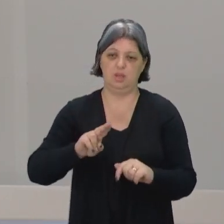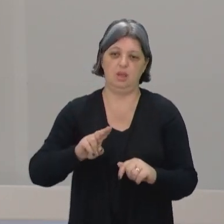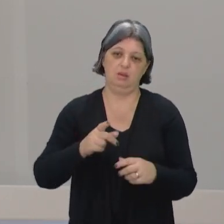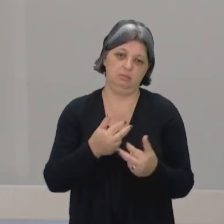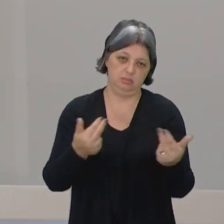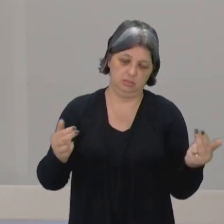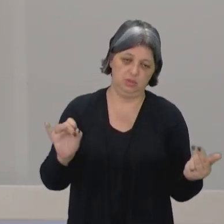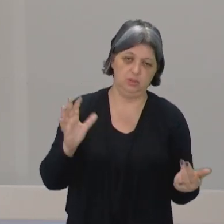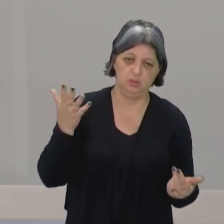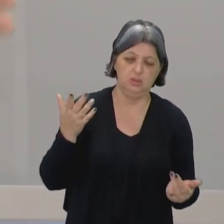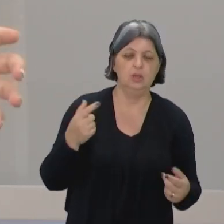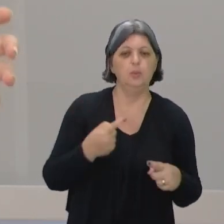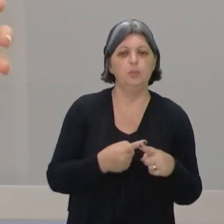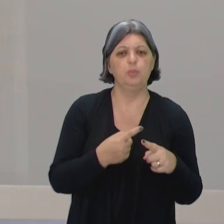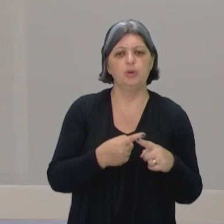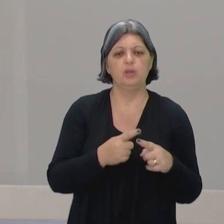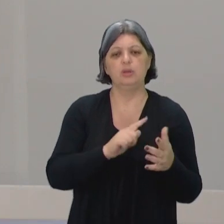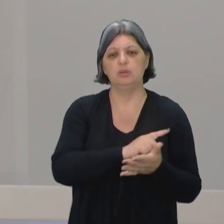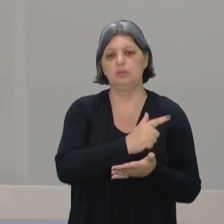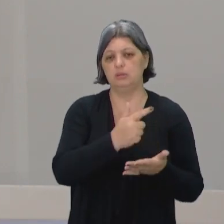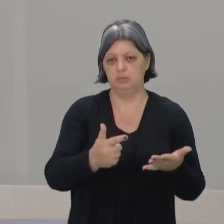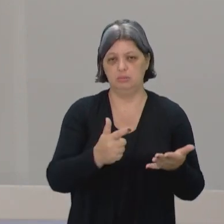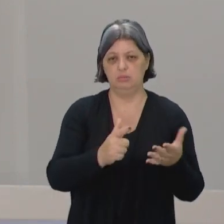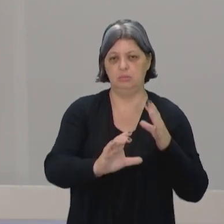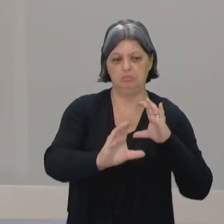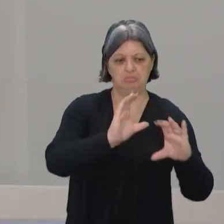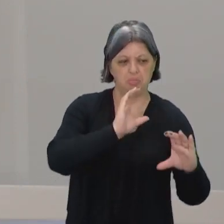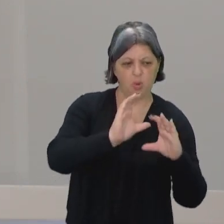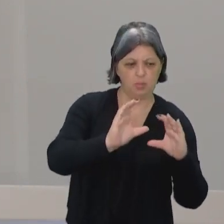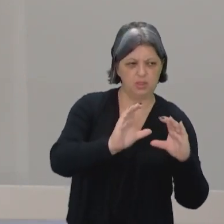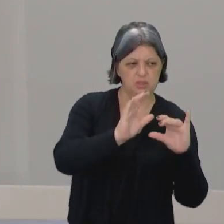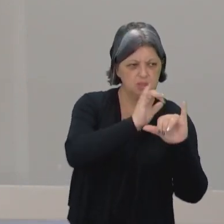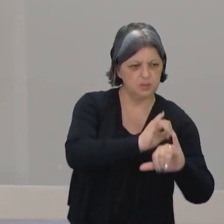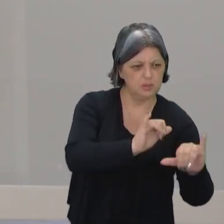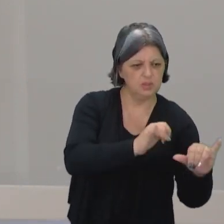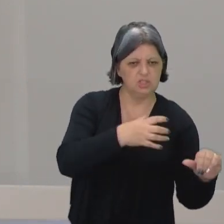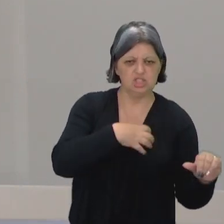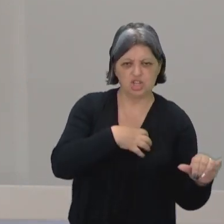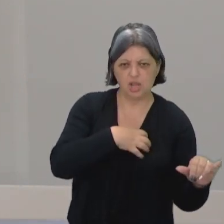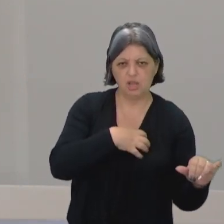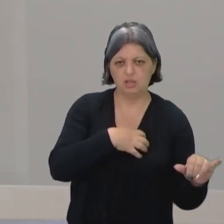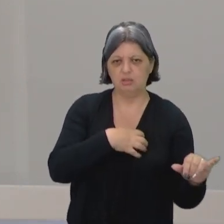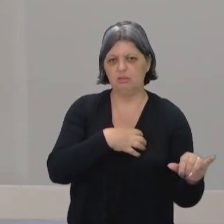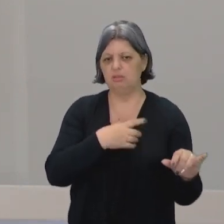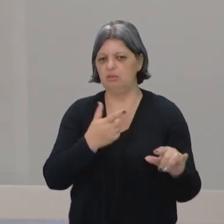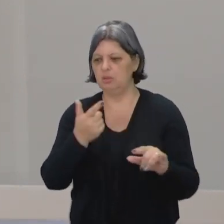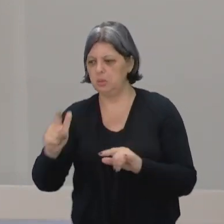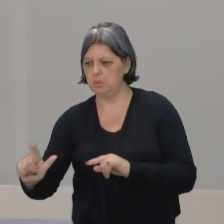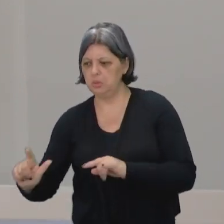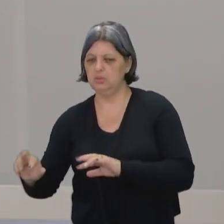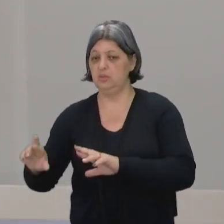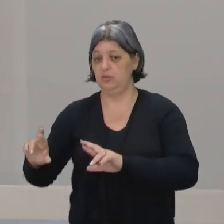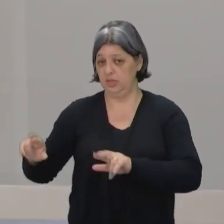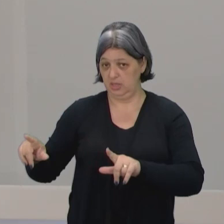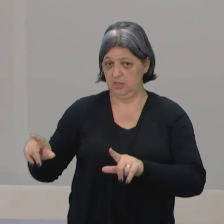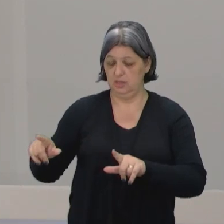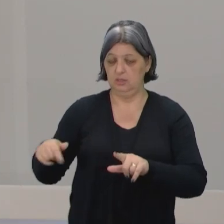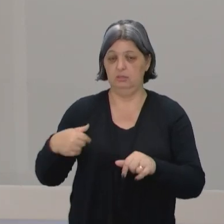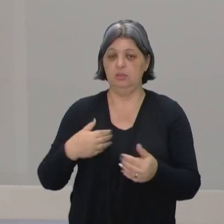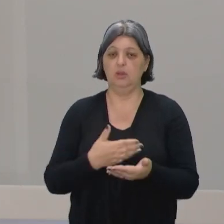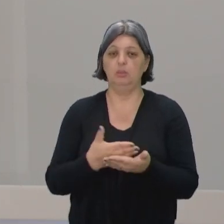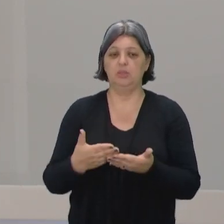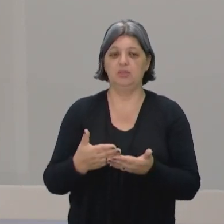determinado fato. Por que um jornal comunica um fato dessa forma e não de outra? E ali também estava começando essa questão